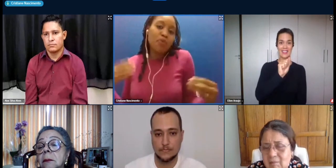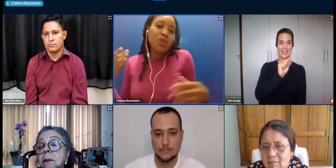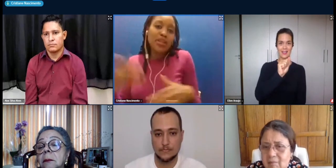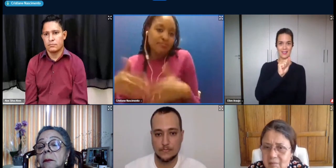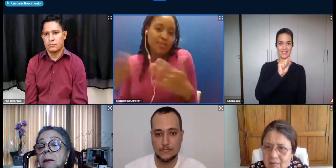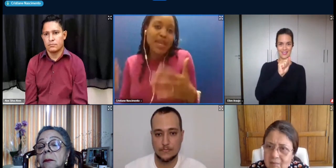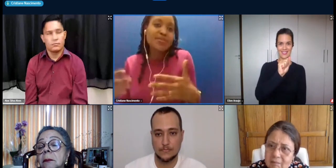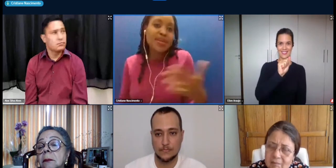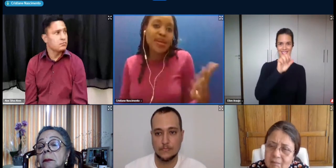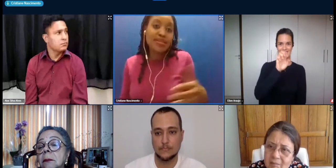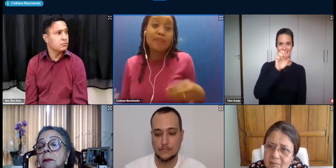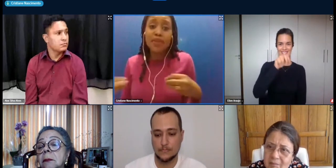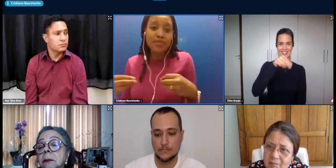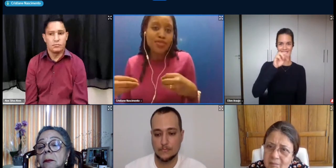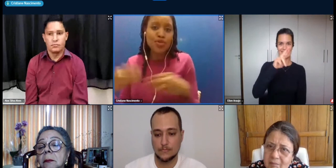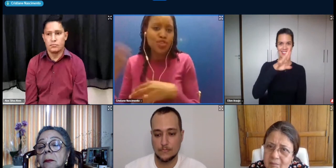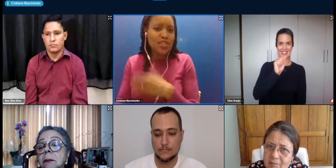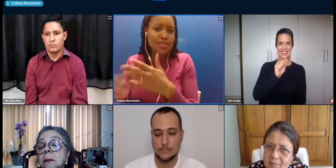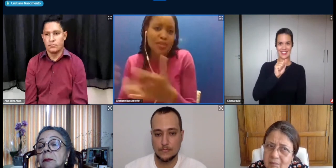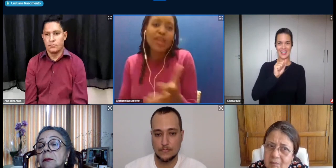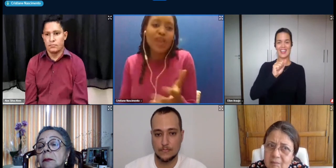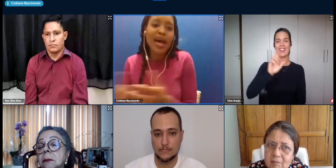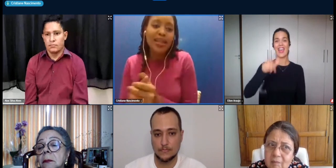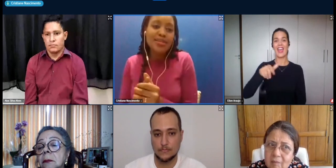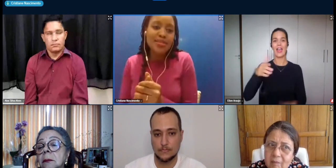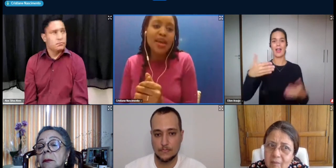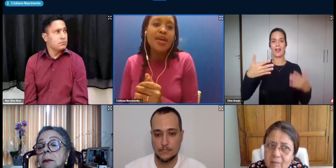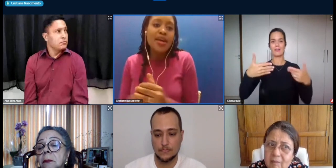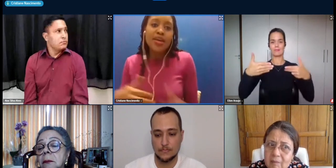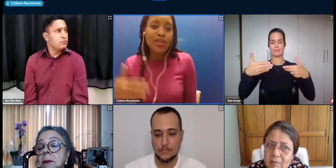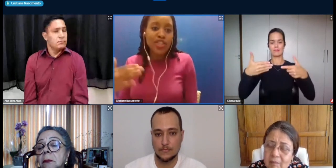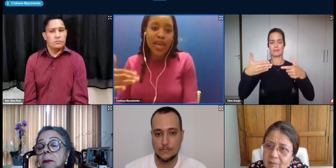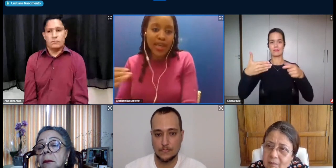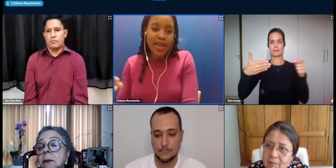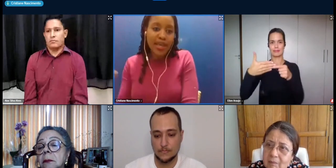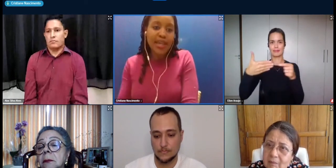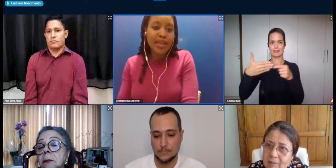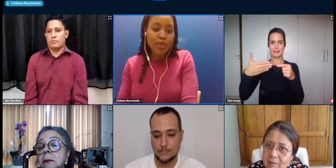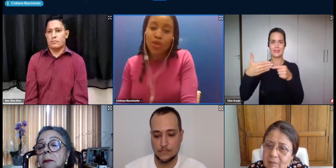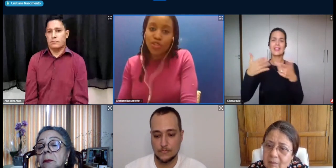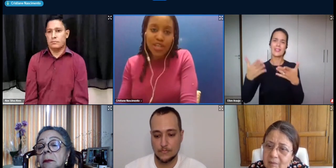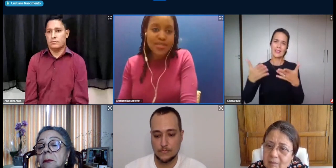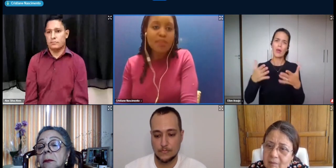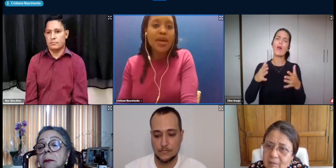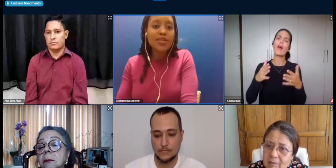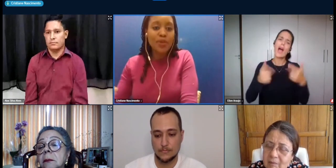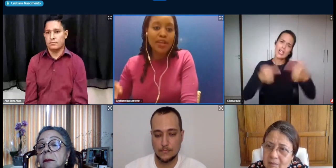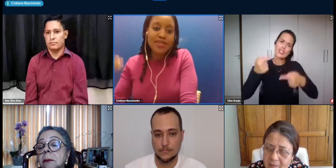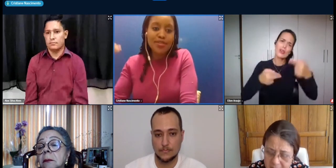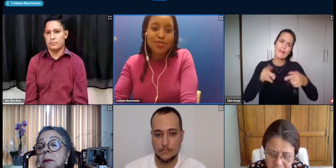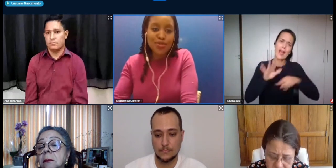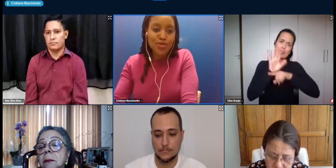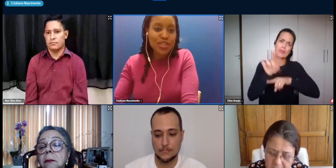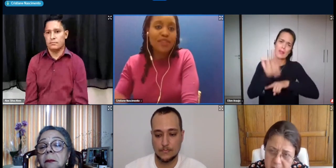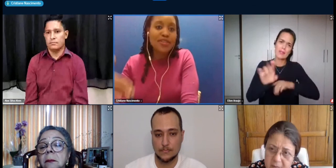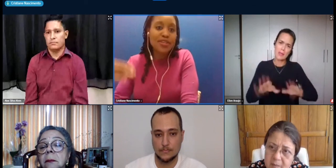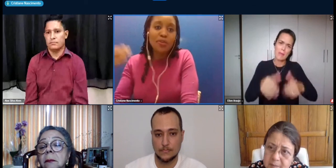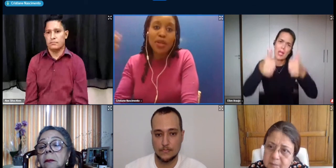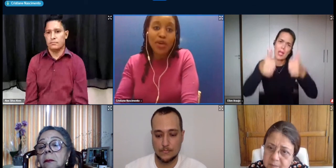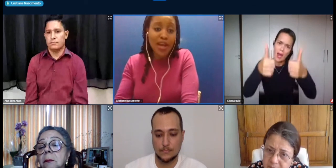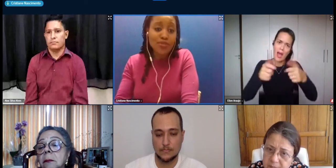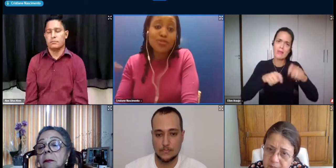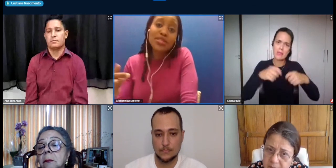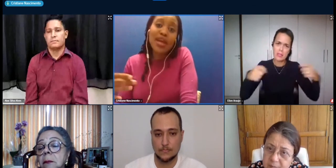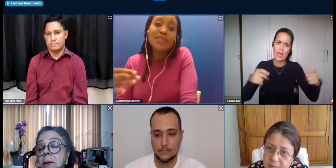que podem, né, ser sempre discutidas e melhoradas, né? Eu acho que a terminologia é assim mesmo, ela vai sendo discutida, vai